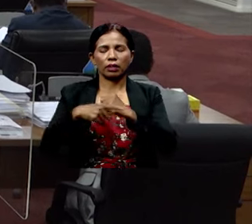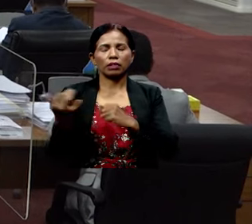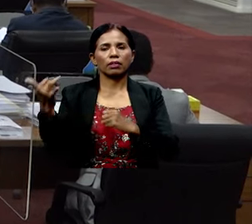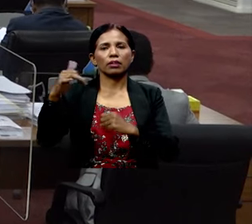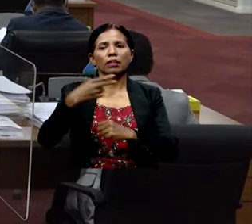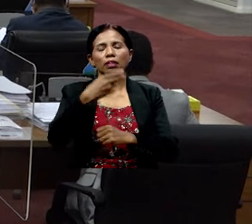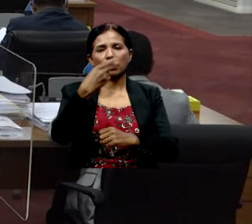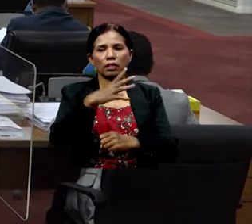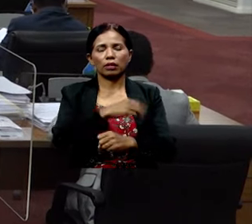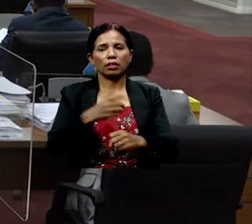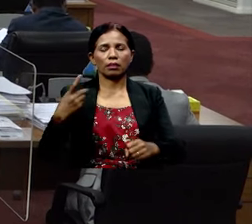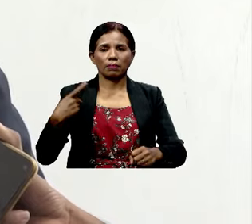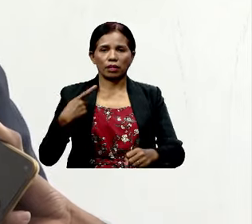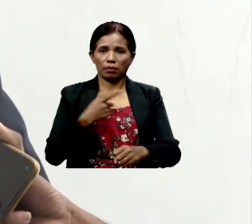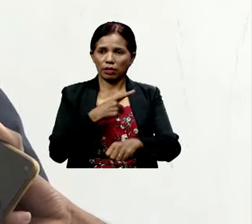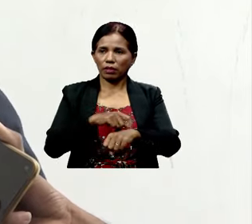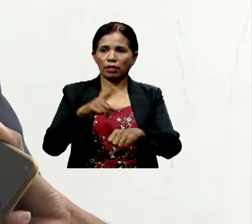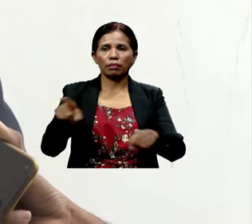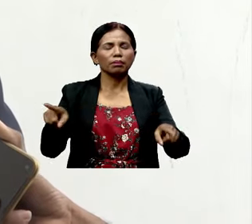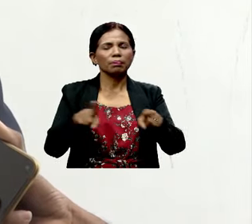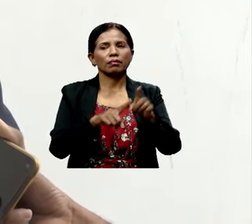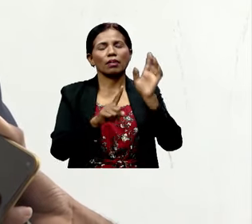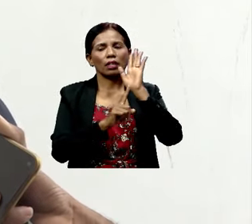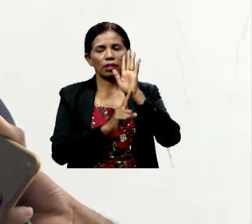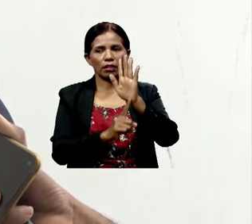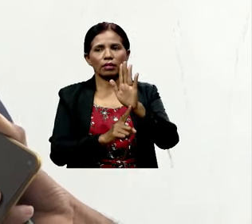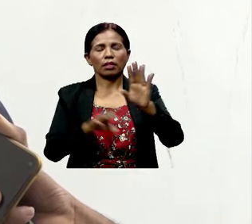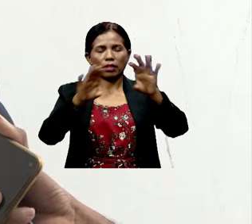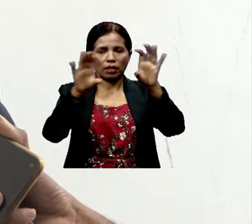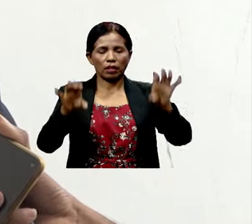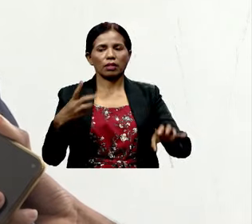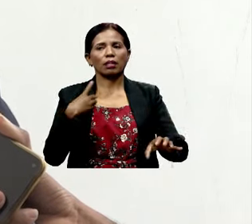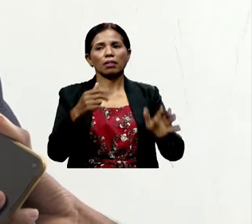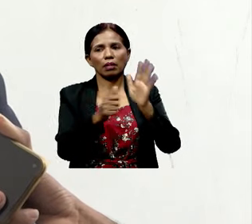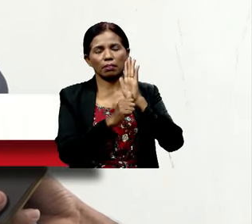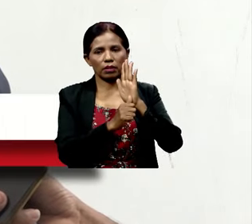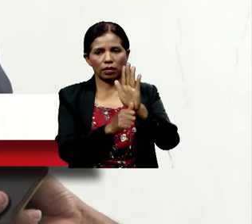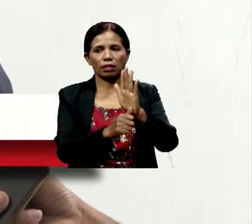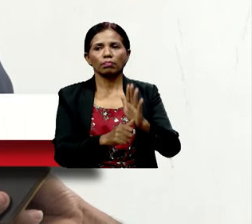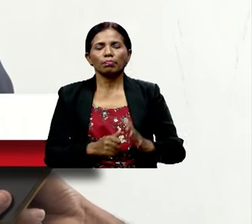sala conferência do Parlamento Nacional. É necessário o portal, o calendário que me apresenta